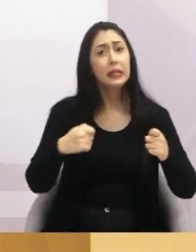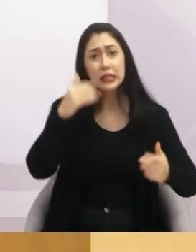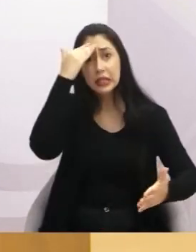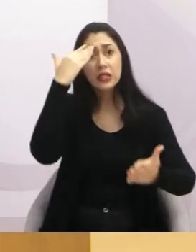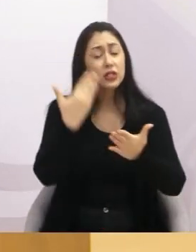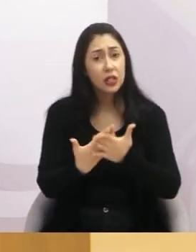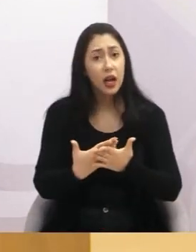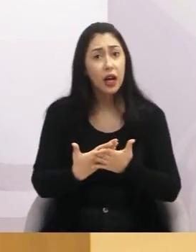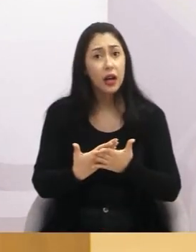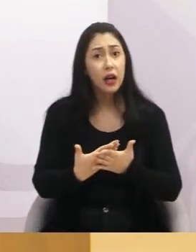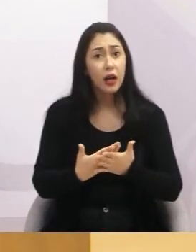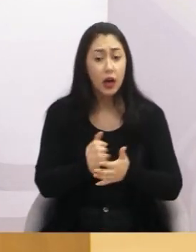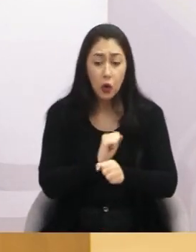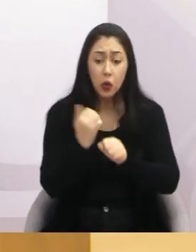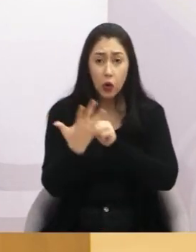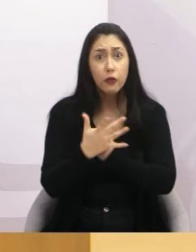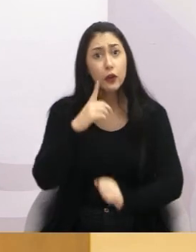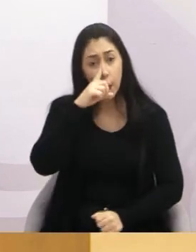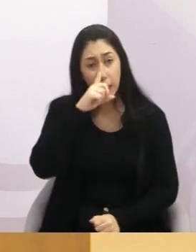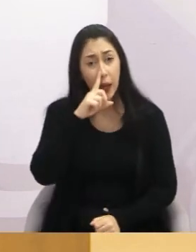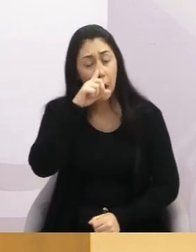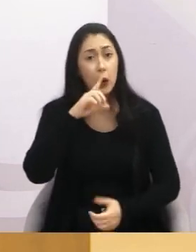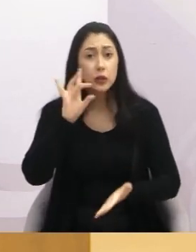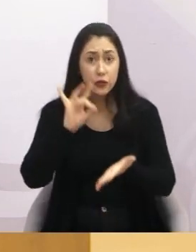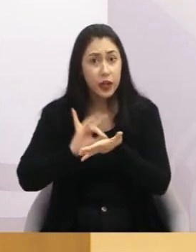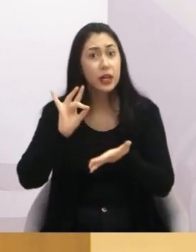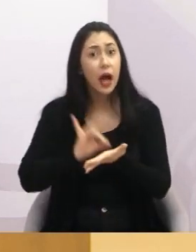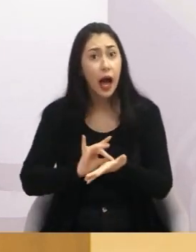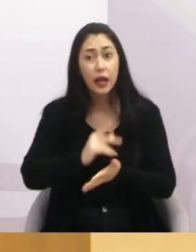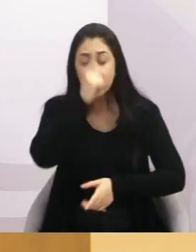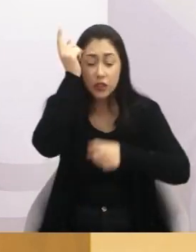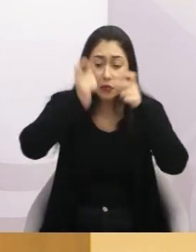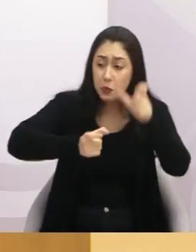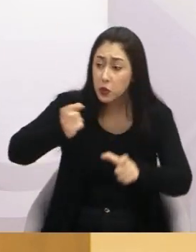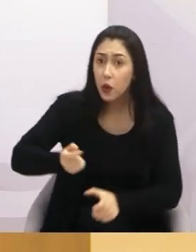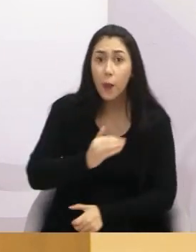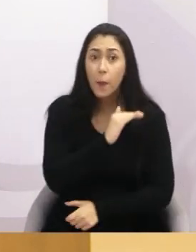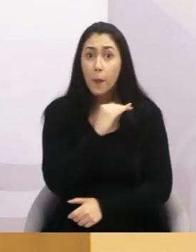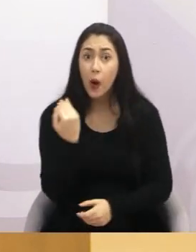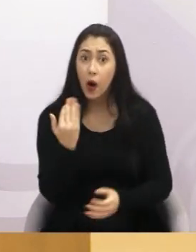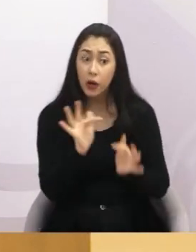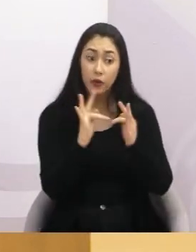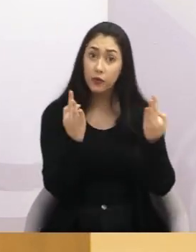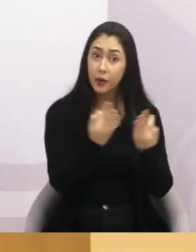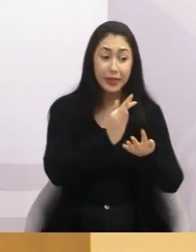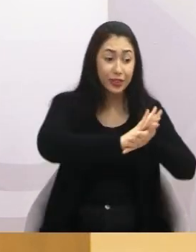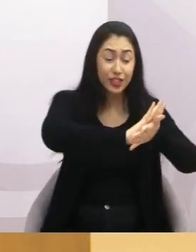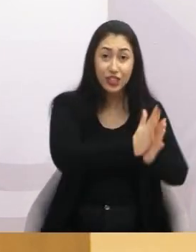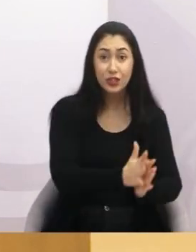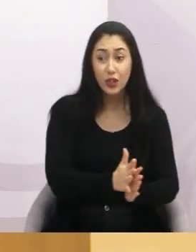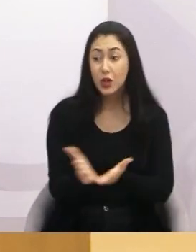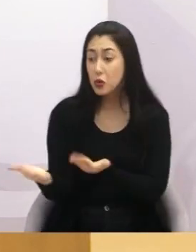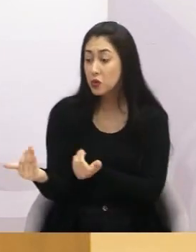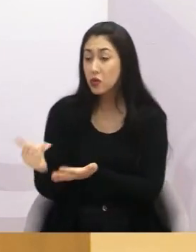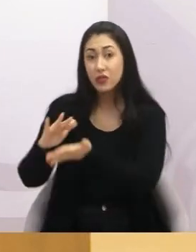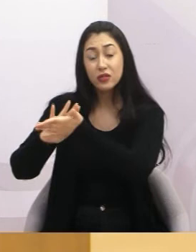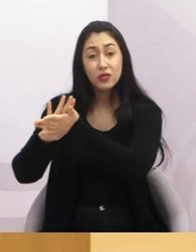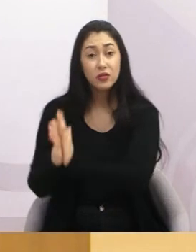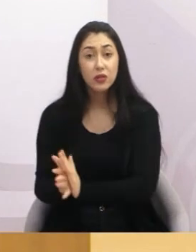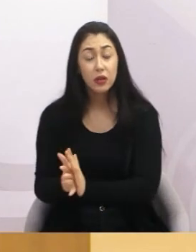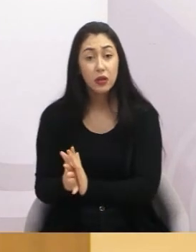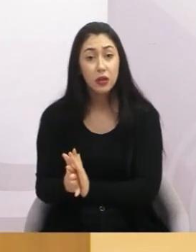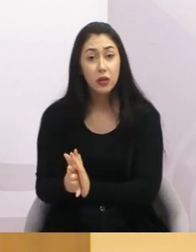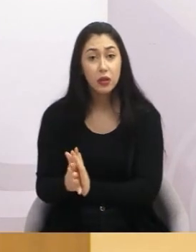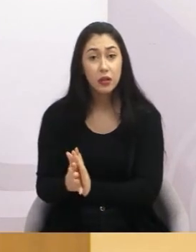no potencial que essa doença tem, de levar pessoas, de destruir famílias, de destruir jovens, e possam